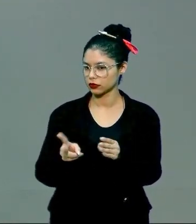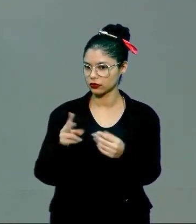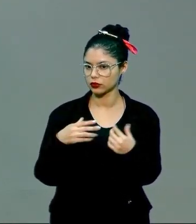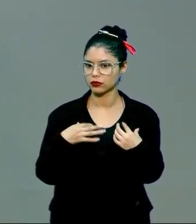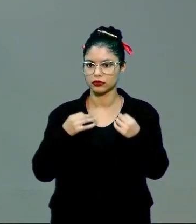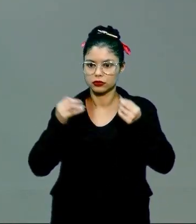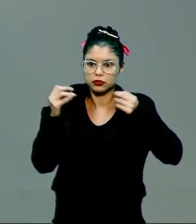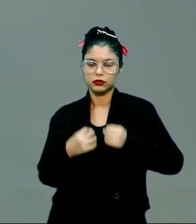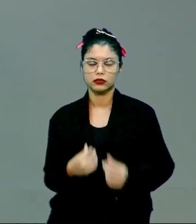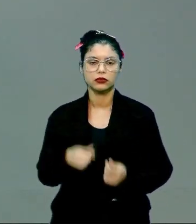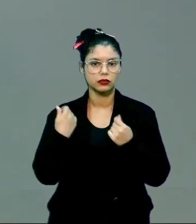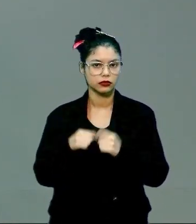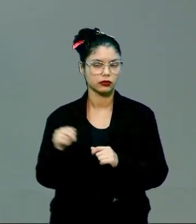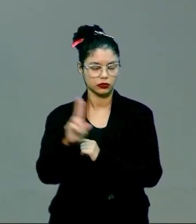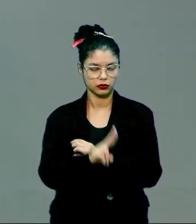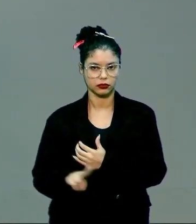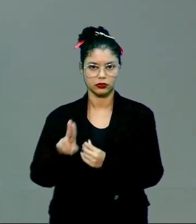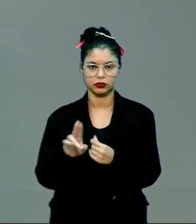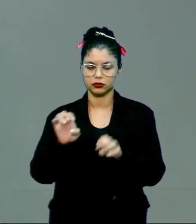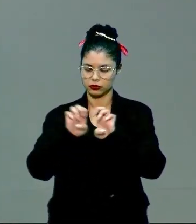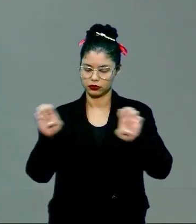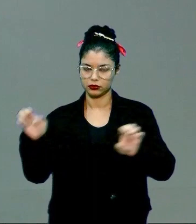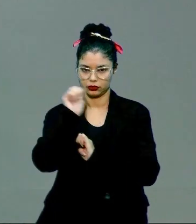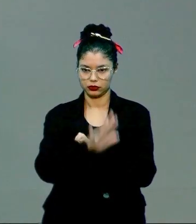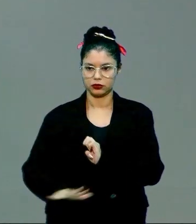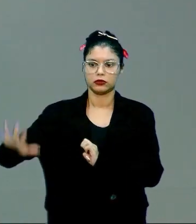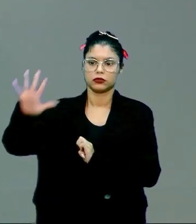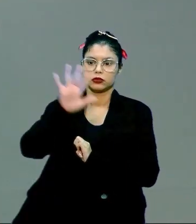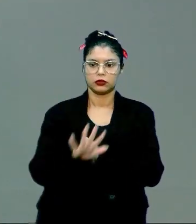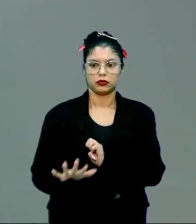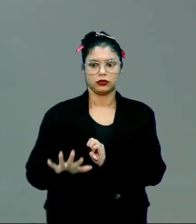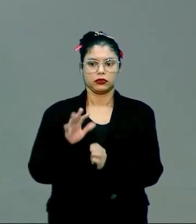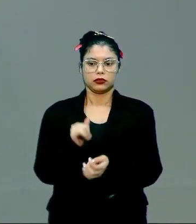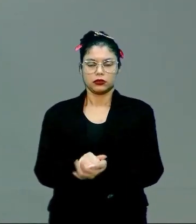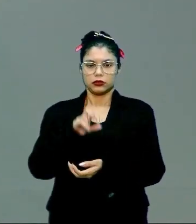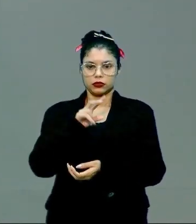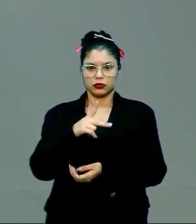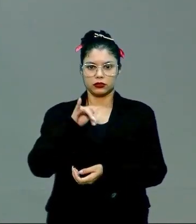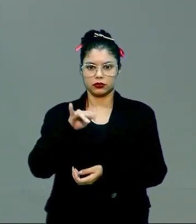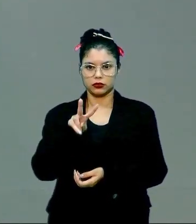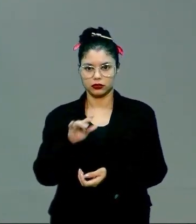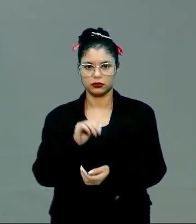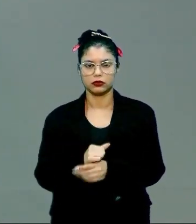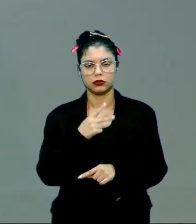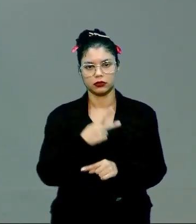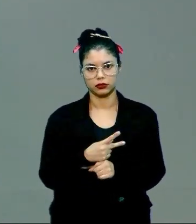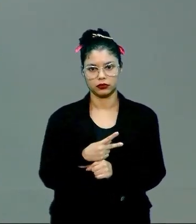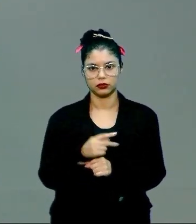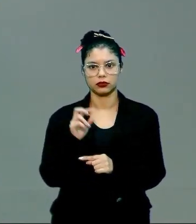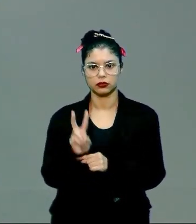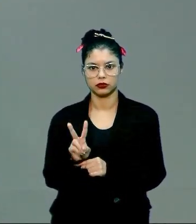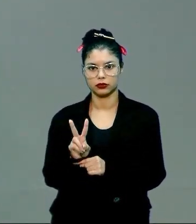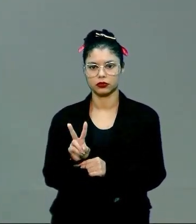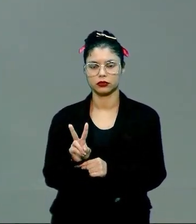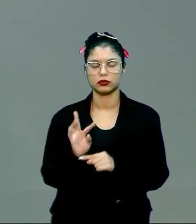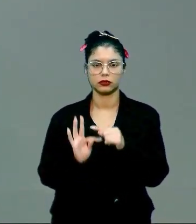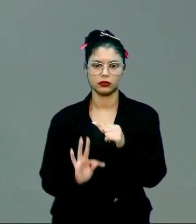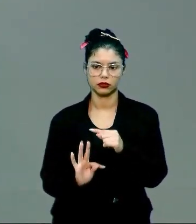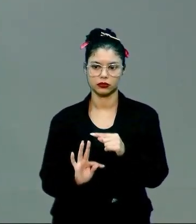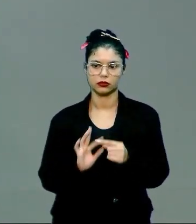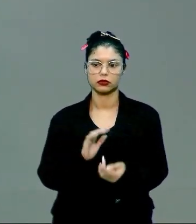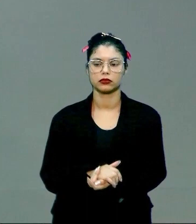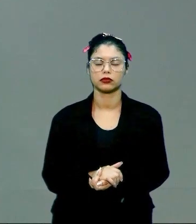então deve-se usar a equação geral de um gás. Como a equação é pivete, né, pressão vezes volume sobre